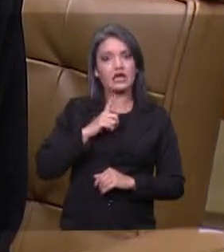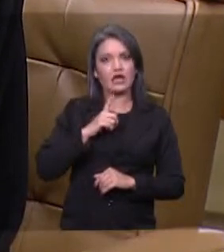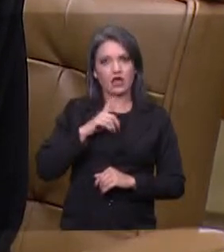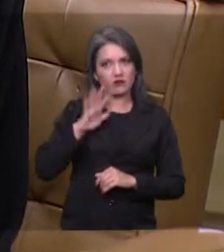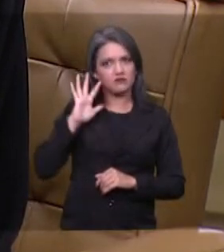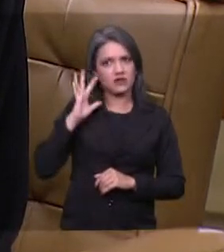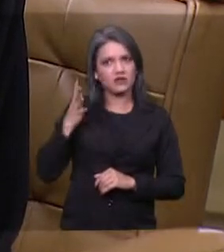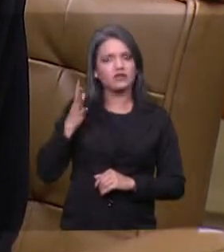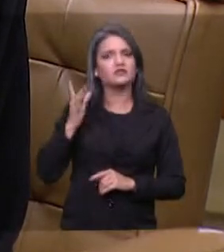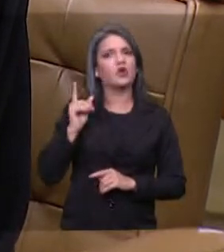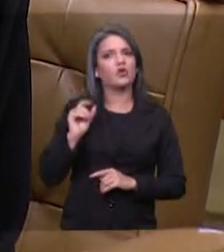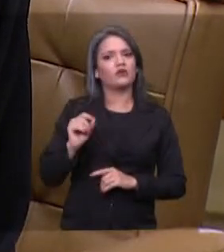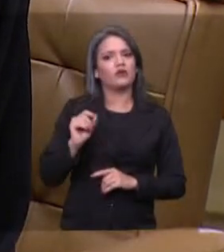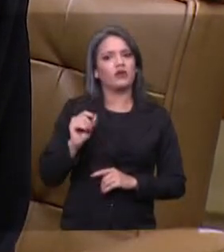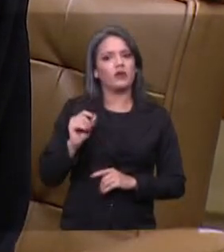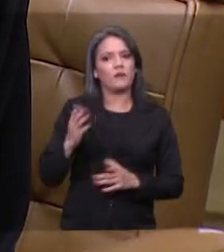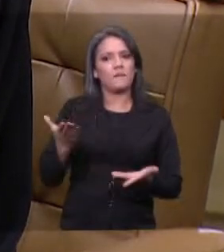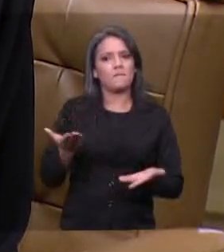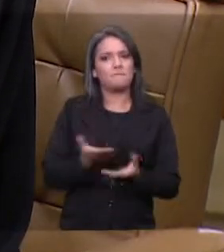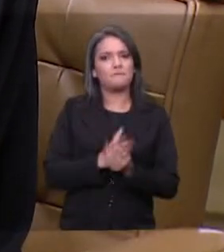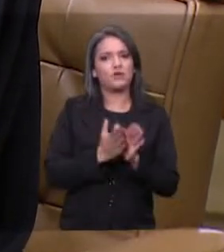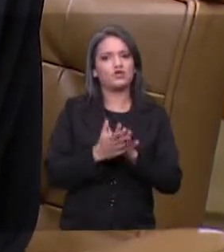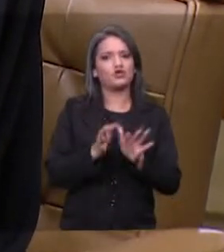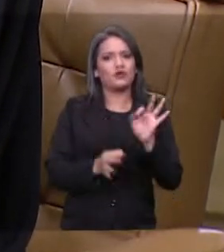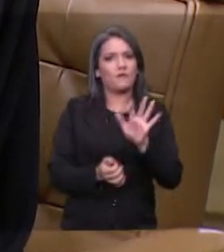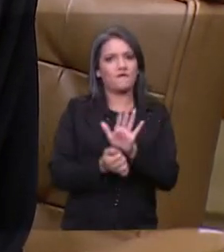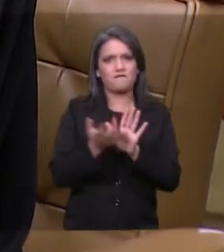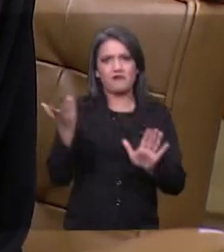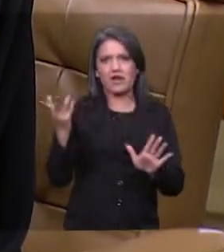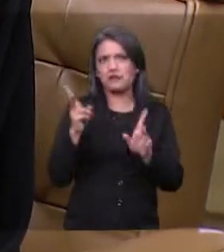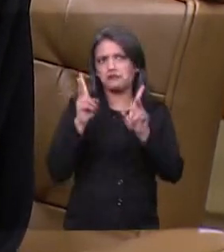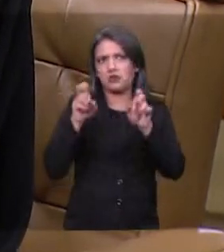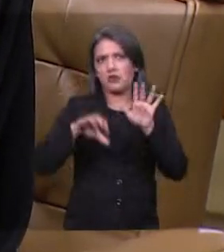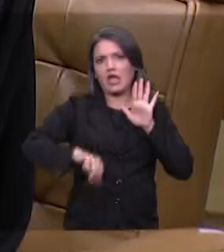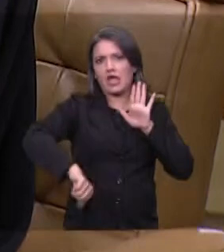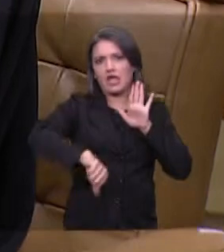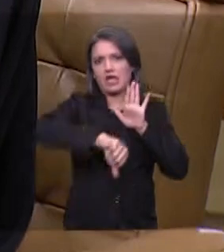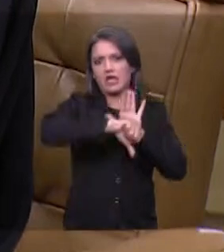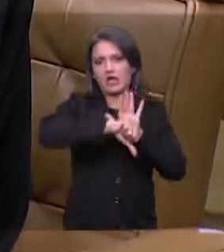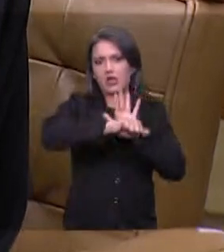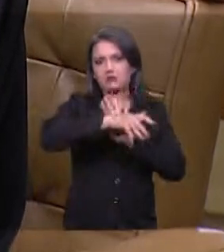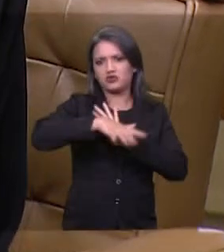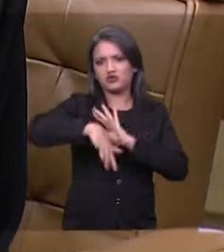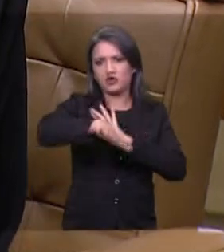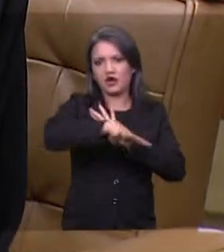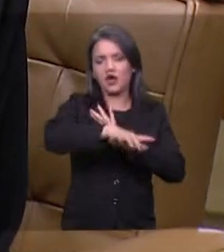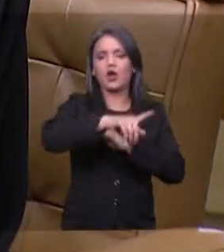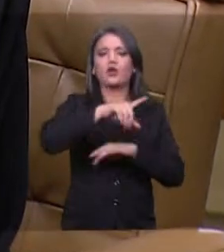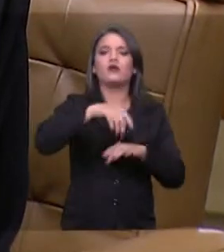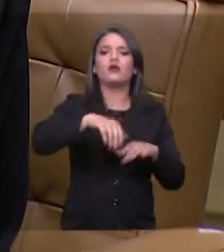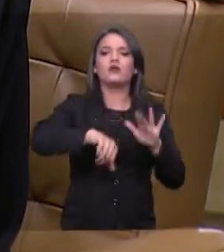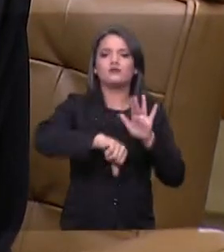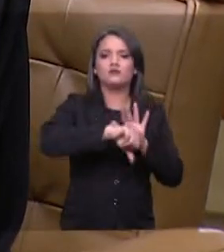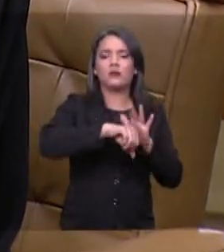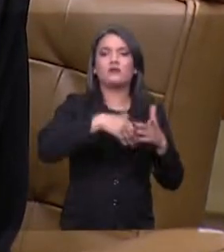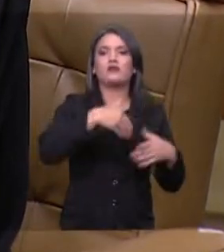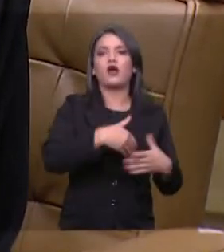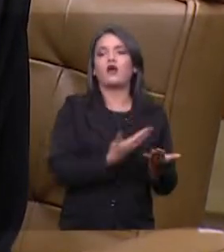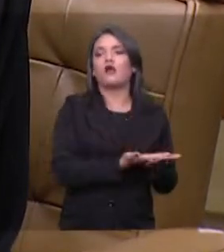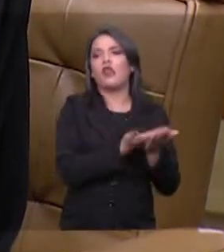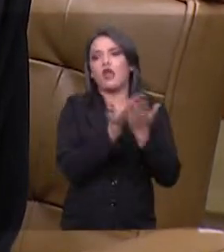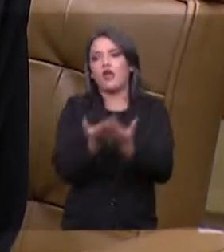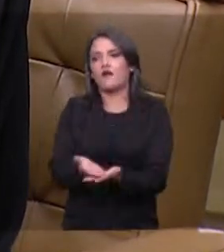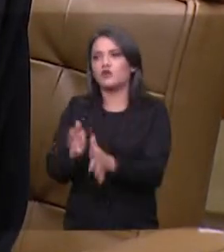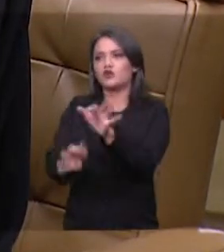diversos processos de julgamento de crimes comuns estão sendo encaminhados para a Justiça